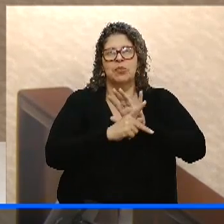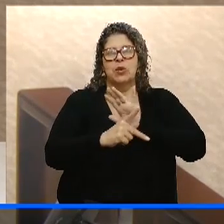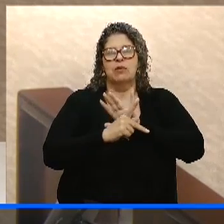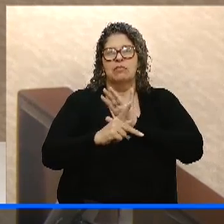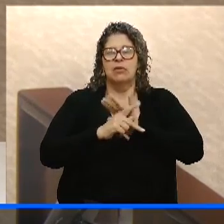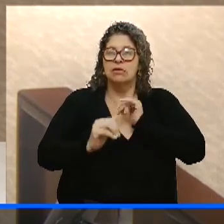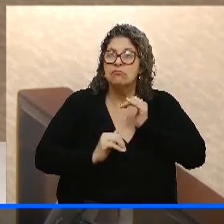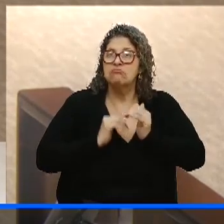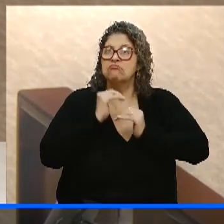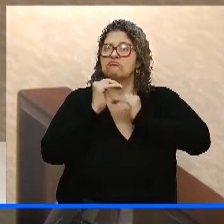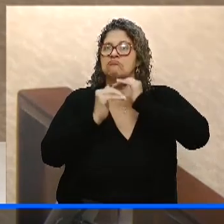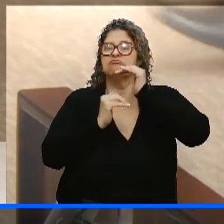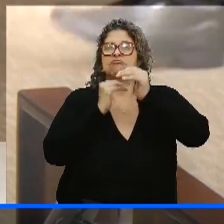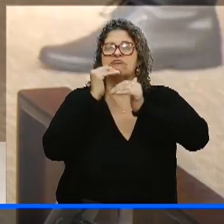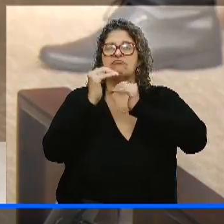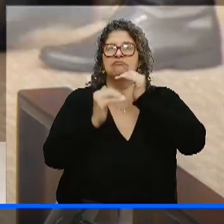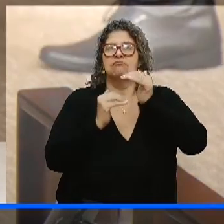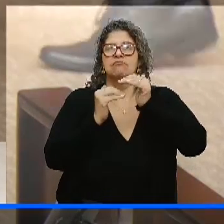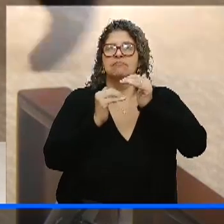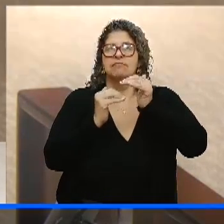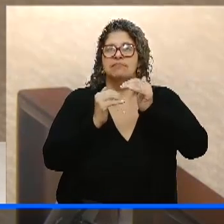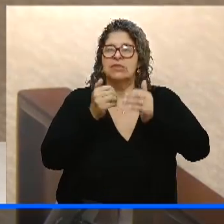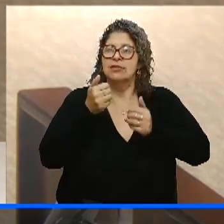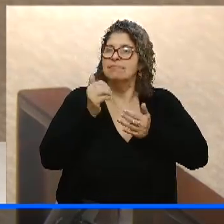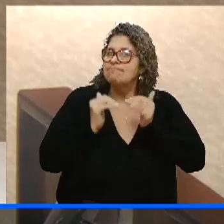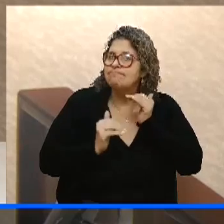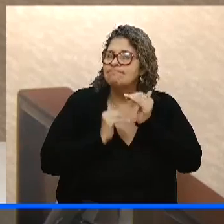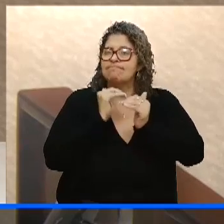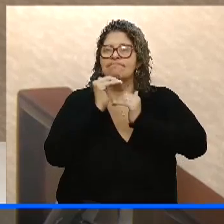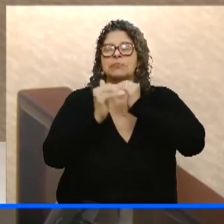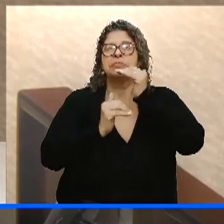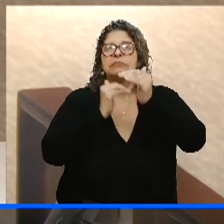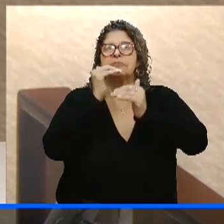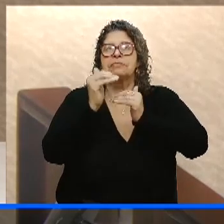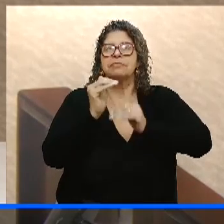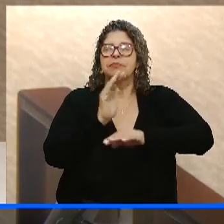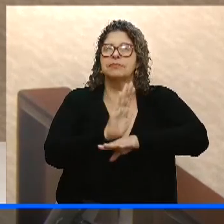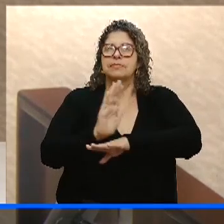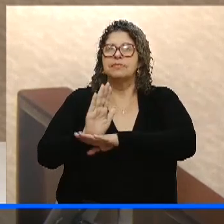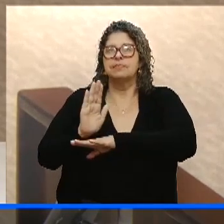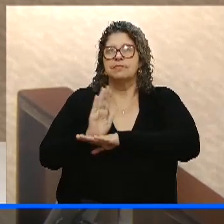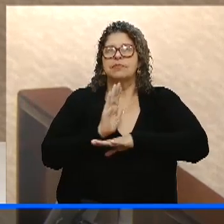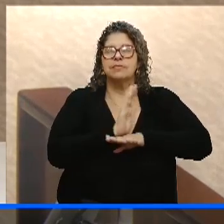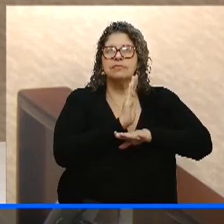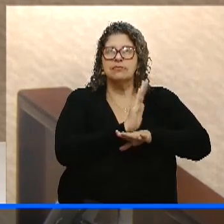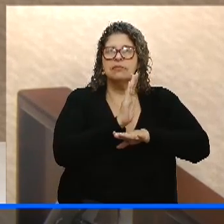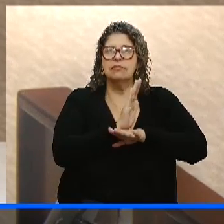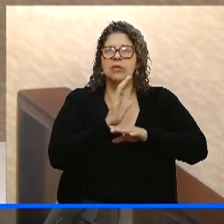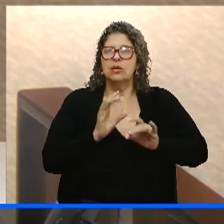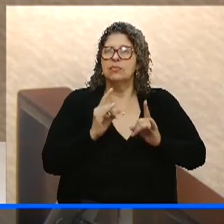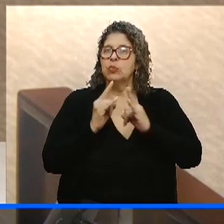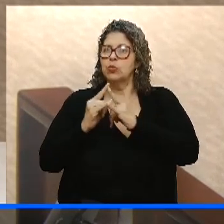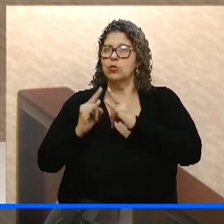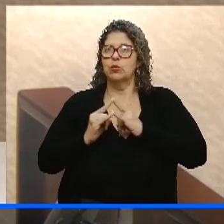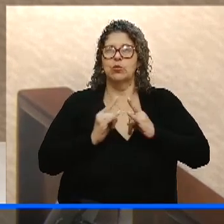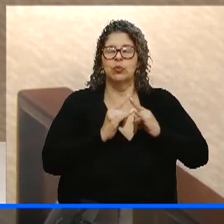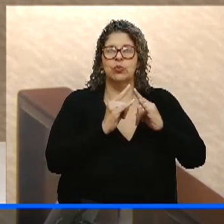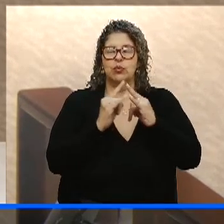avançando estamos avançando com a ajuda de muitas entidades